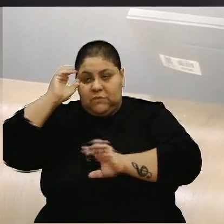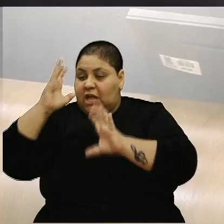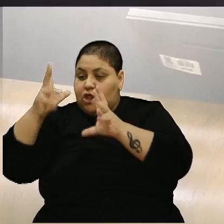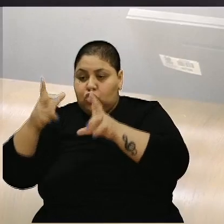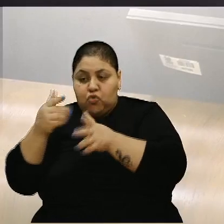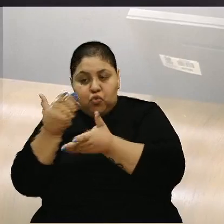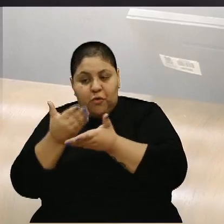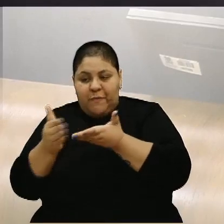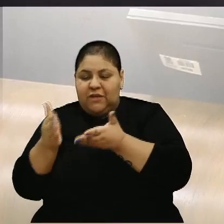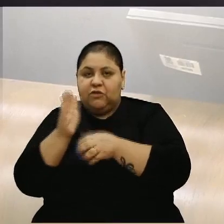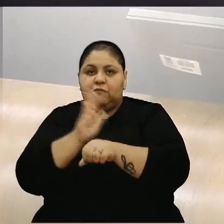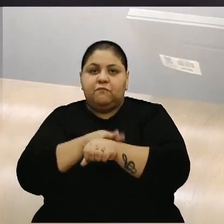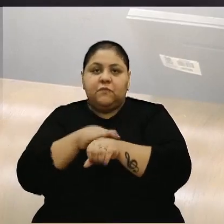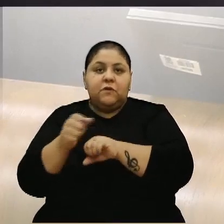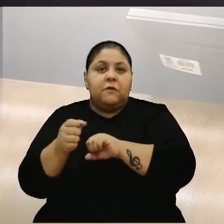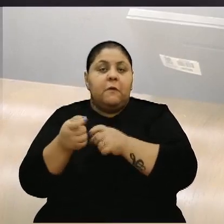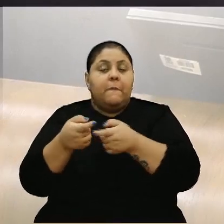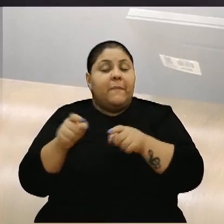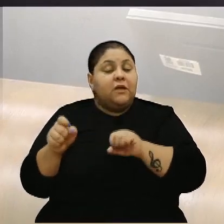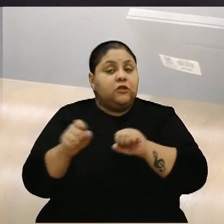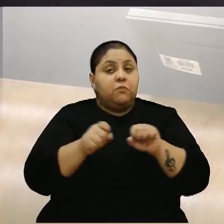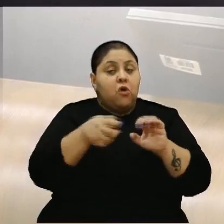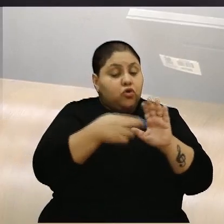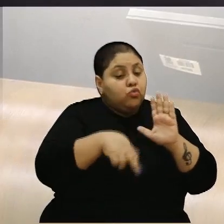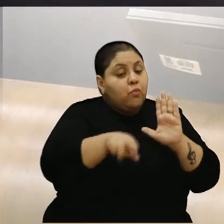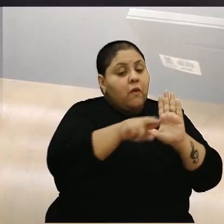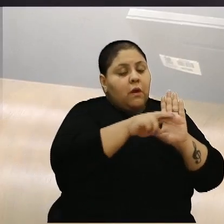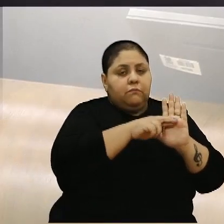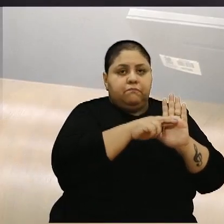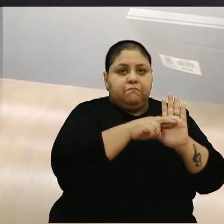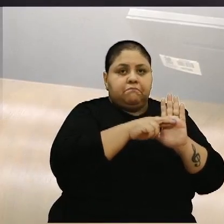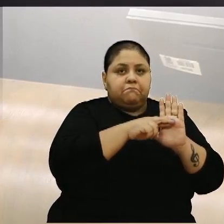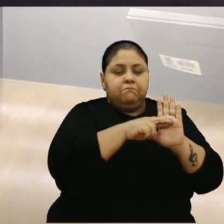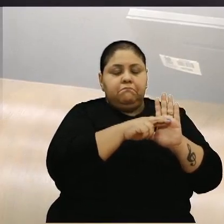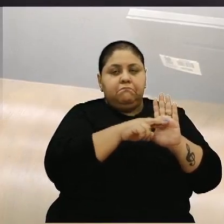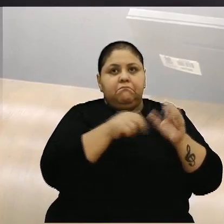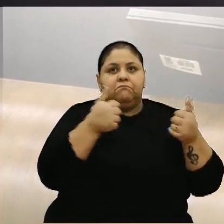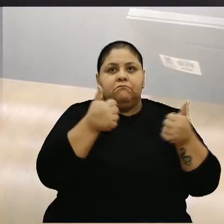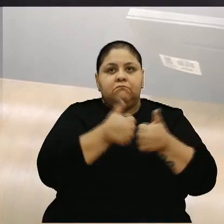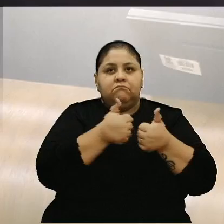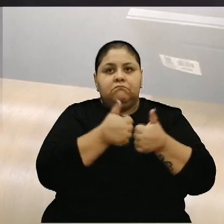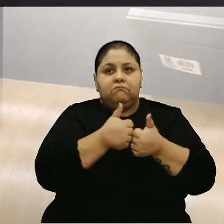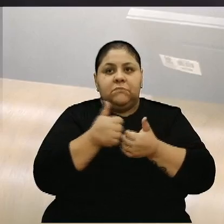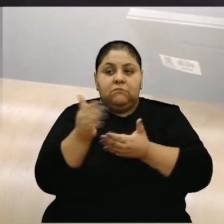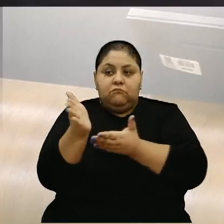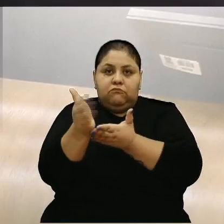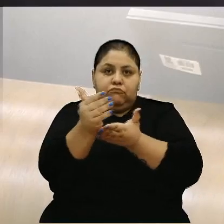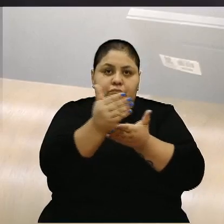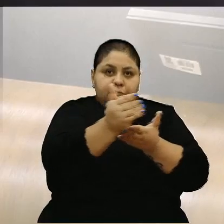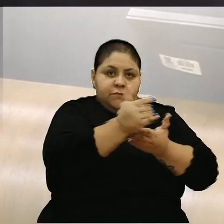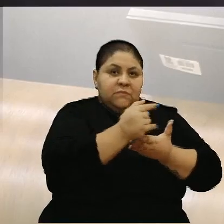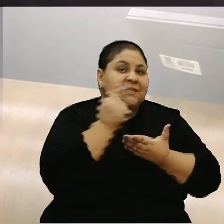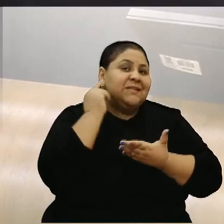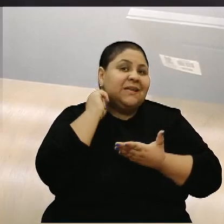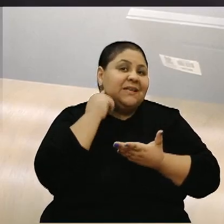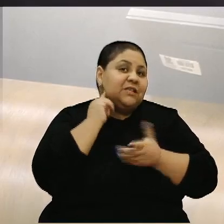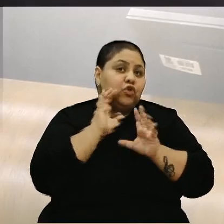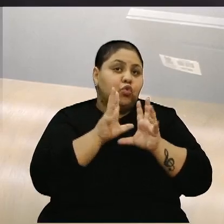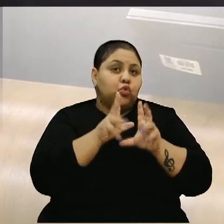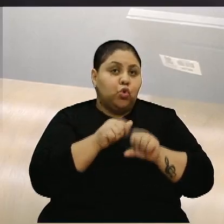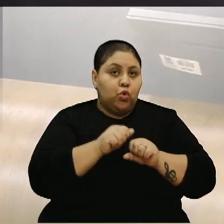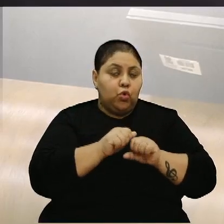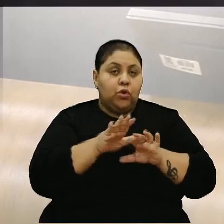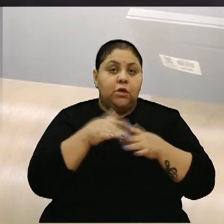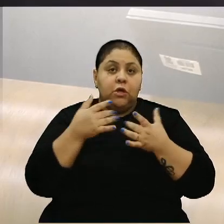perdido nesse momento, mas que pode ter algum tipo de retorno através desse recolhimento desses resíduos todos. Então,